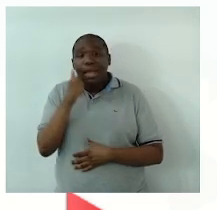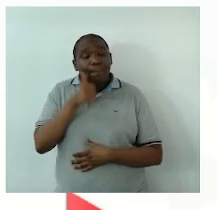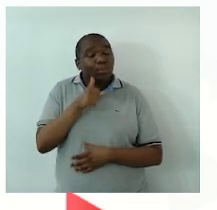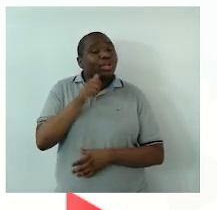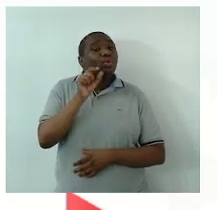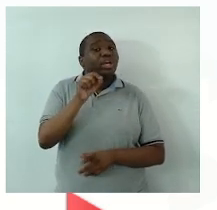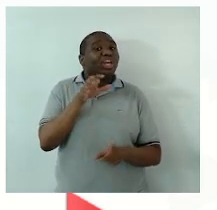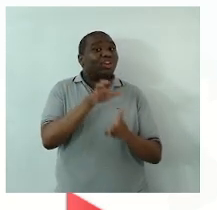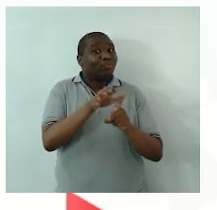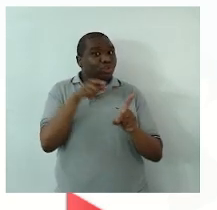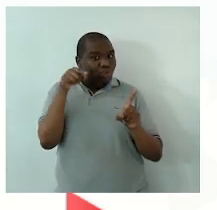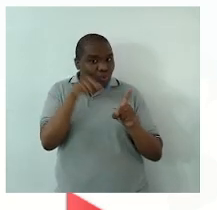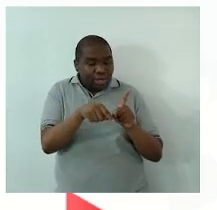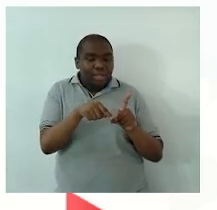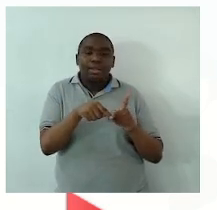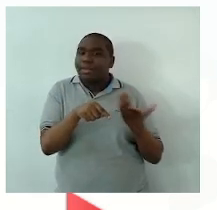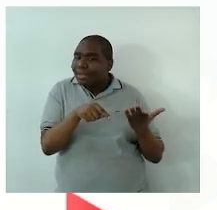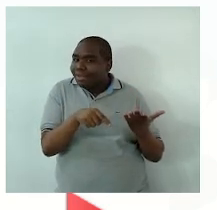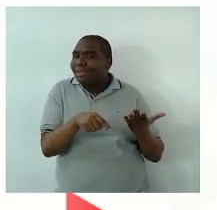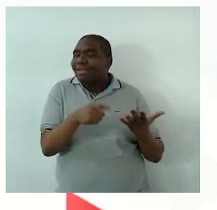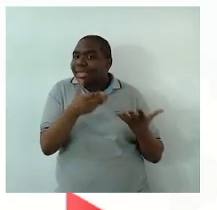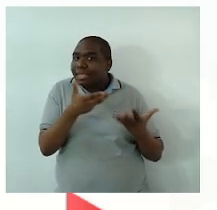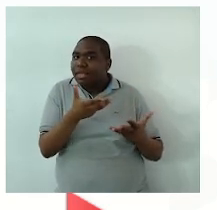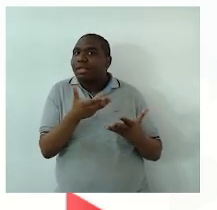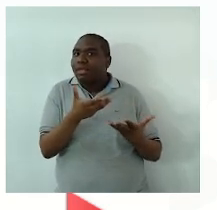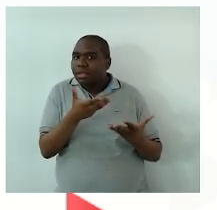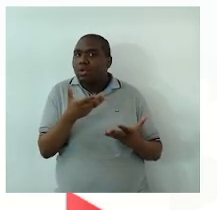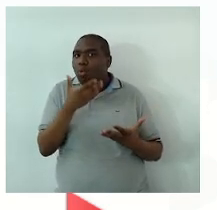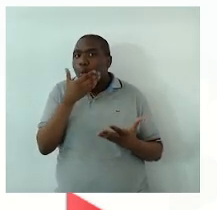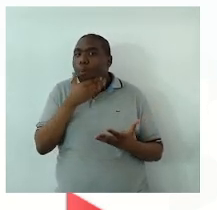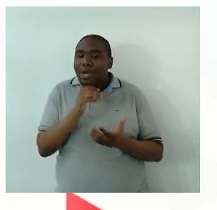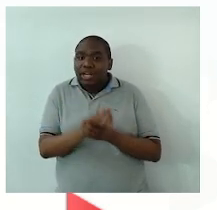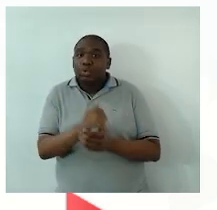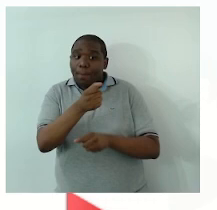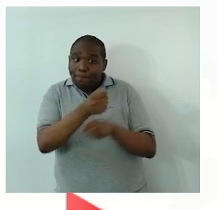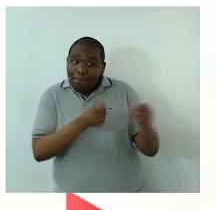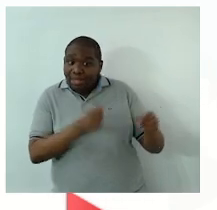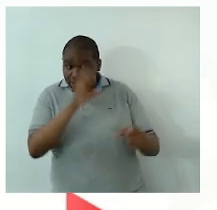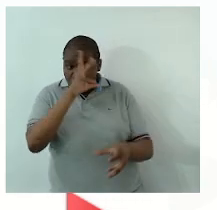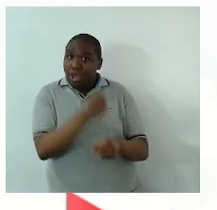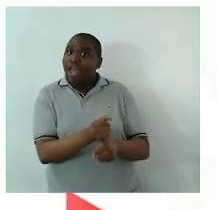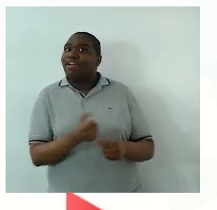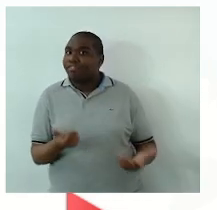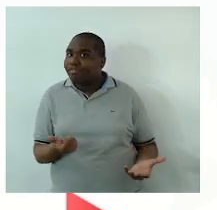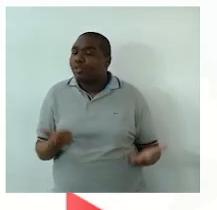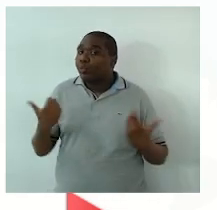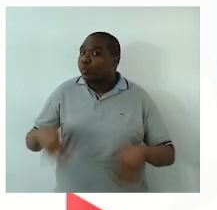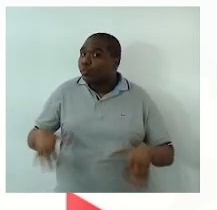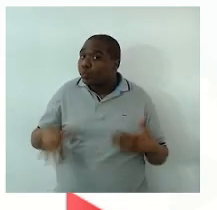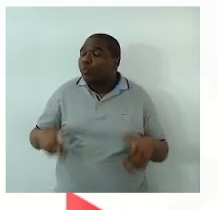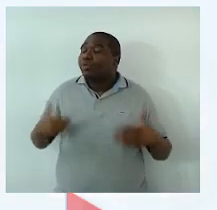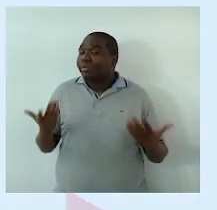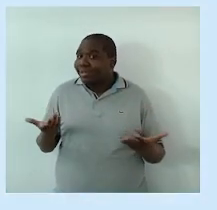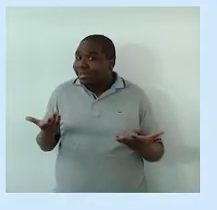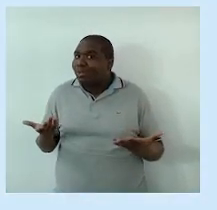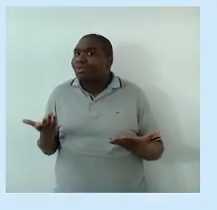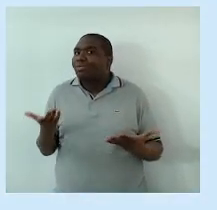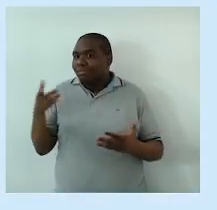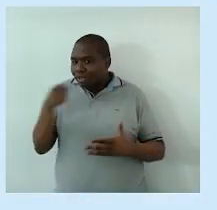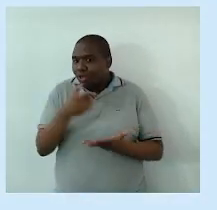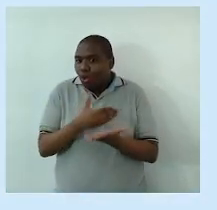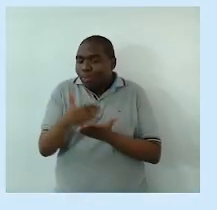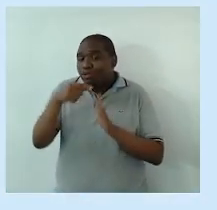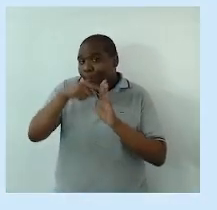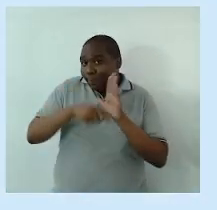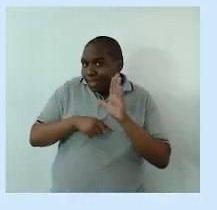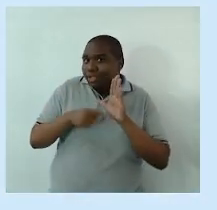influenciando, instigando e convencendo o marido a matar o seu chefe, certo? Justamente ele entra nesse plano para